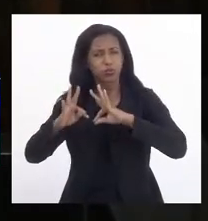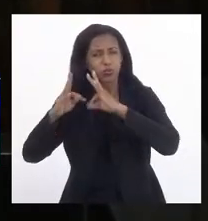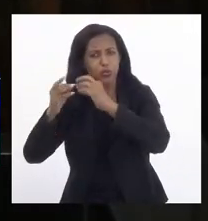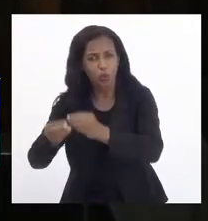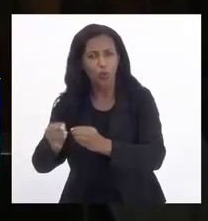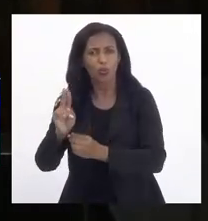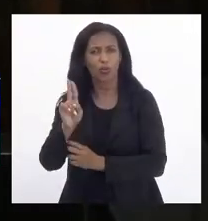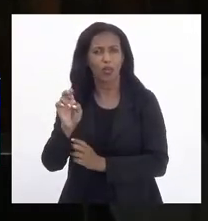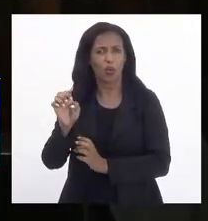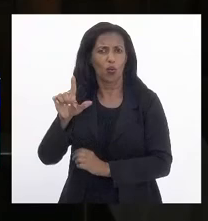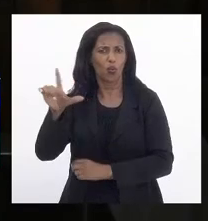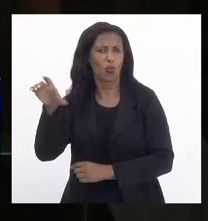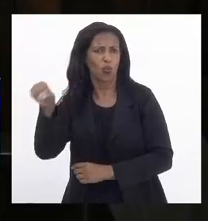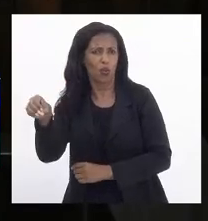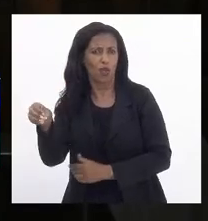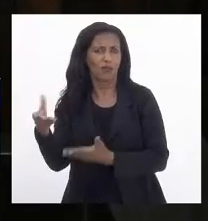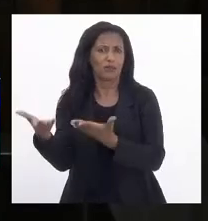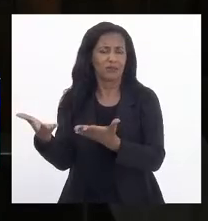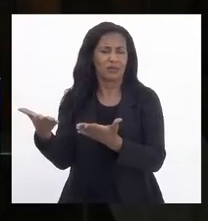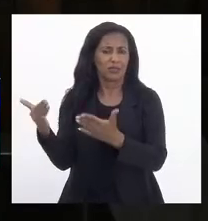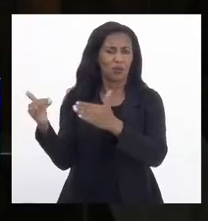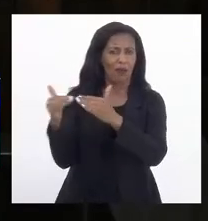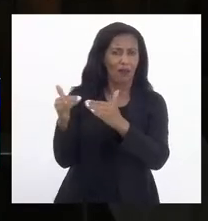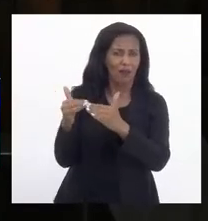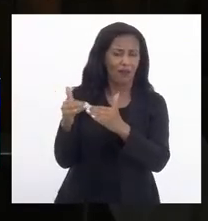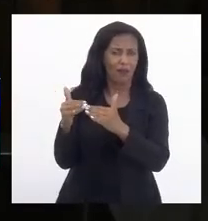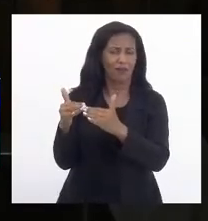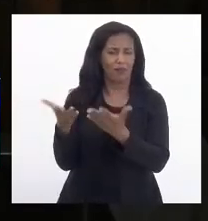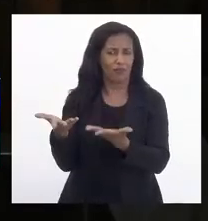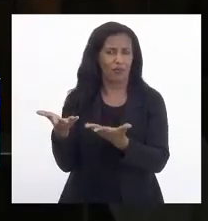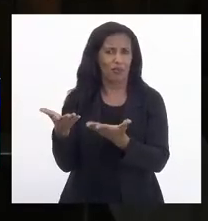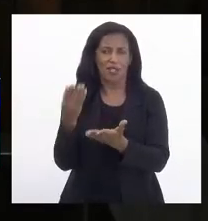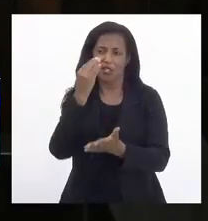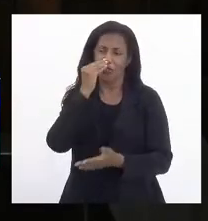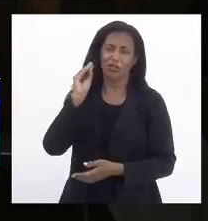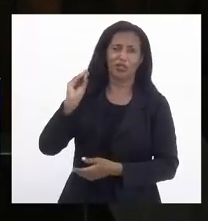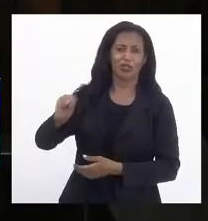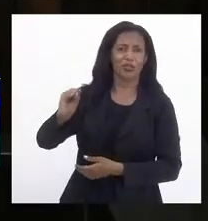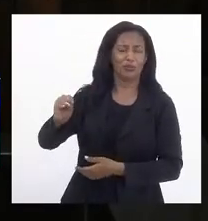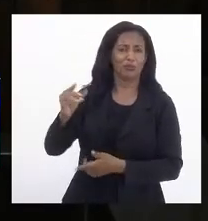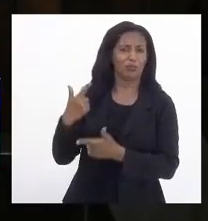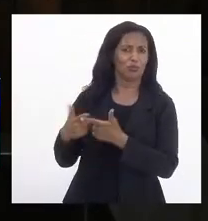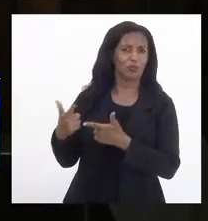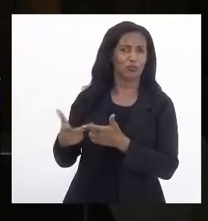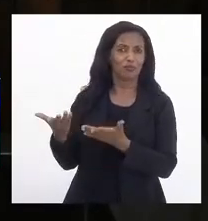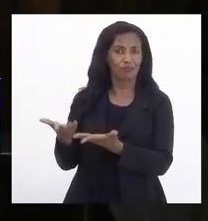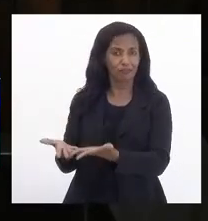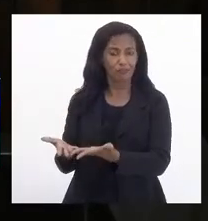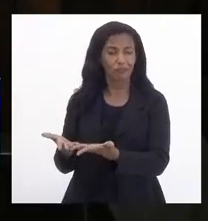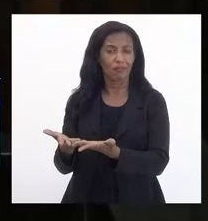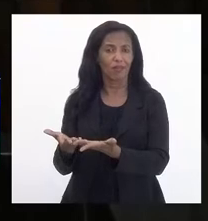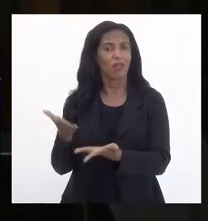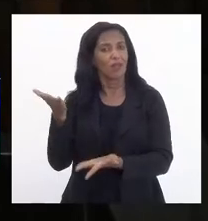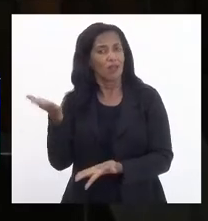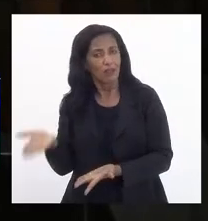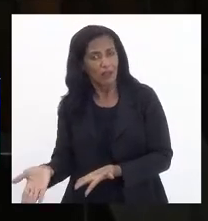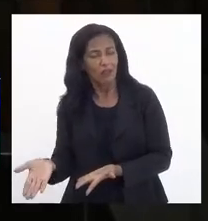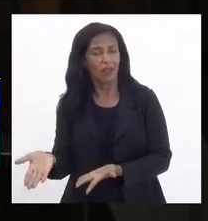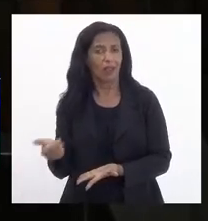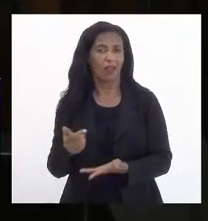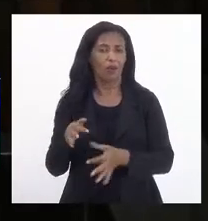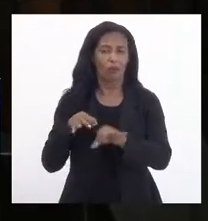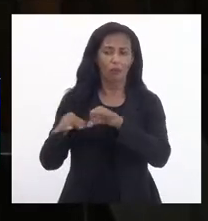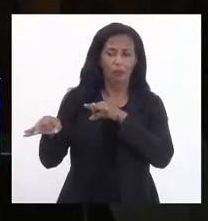UESO, que sejam a favor da fusão, e a gente vire as costas para essa situação, que é uma situação que tem a ver